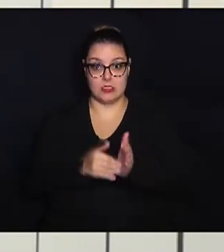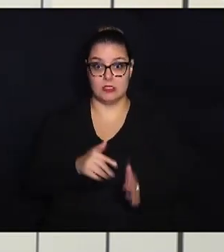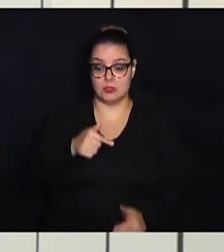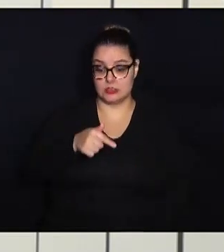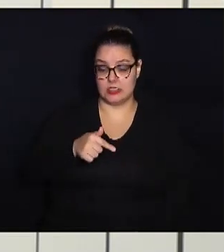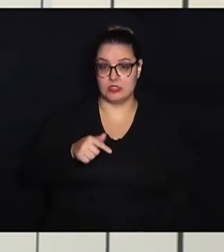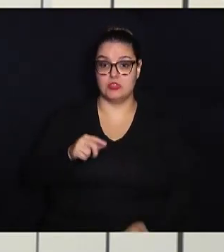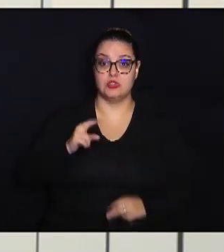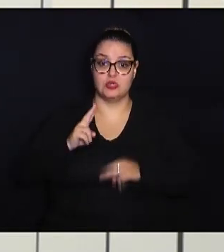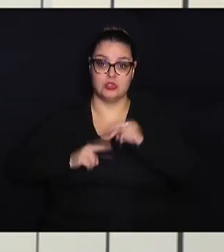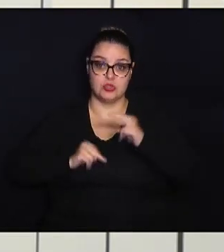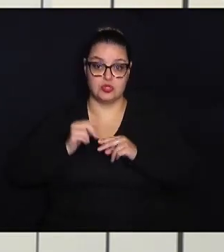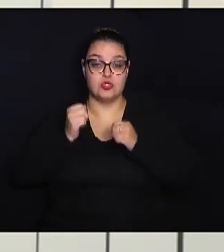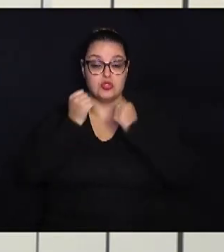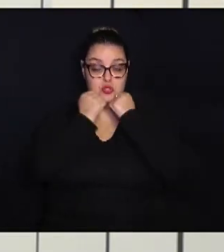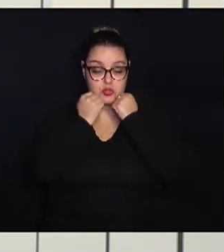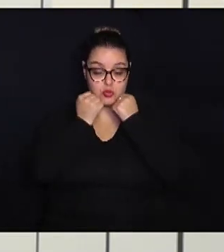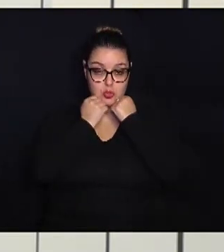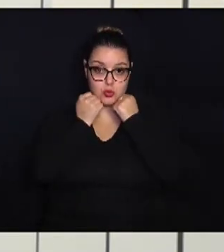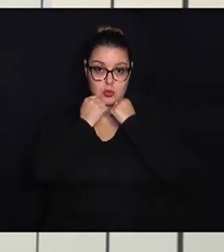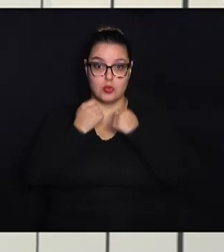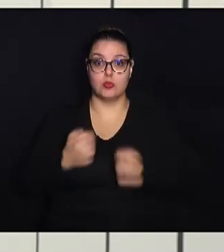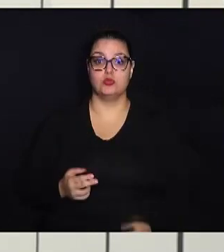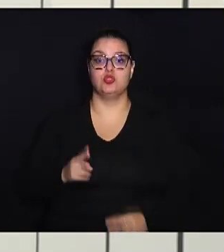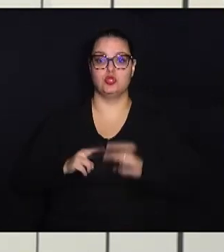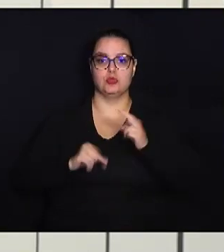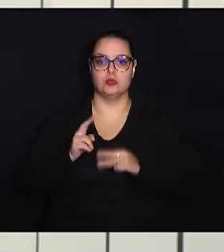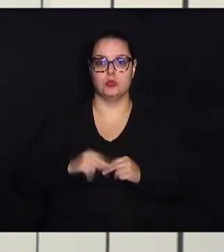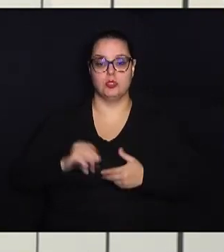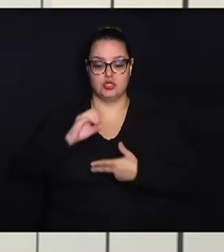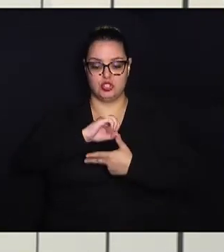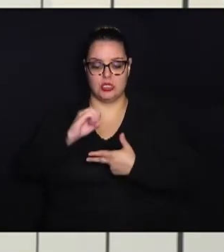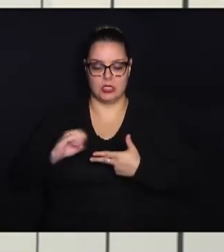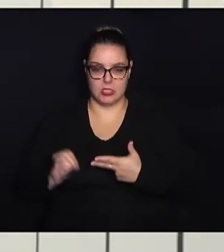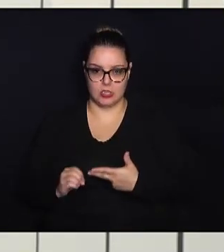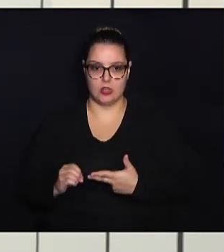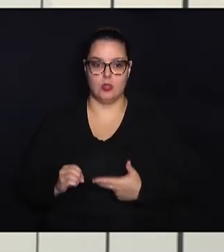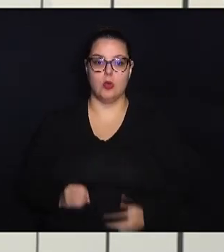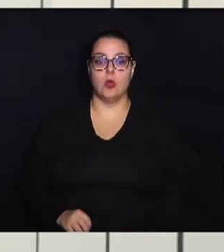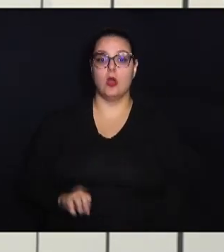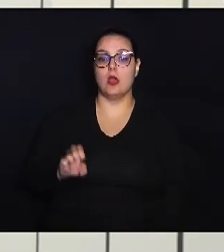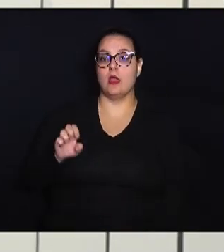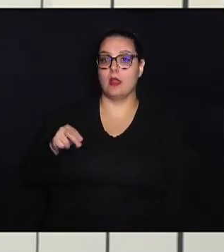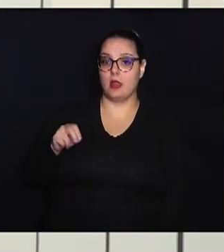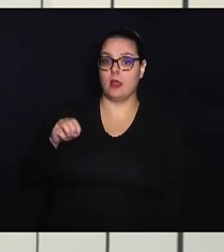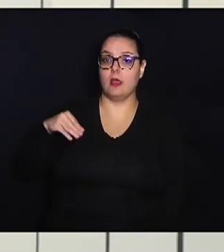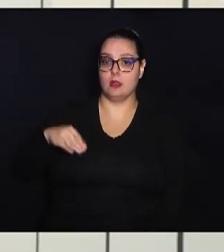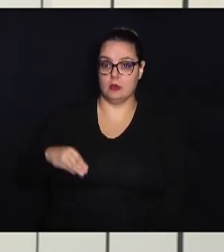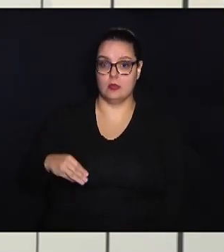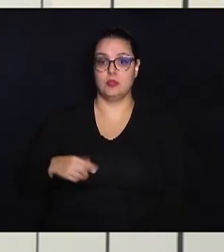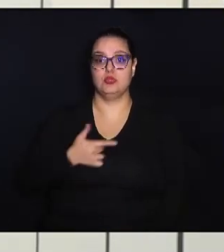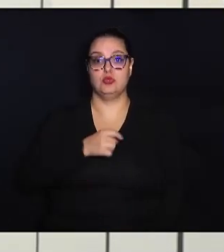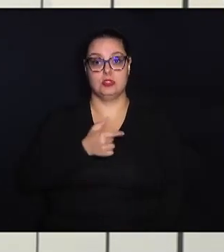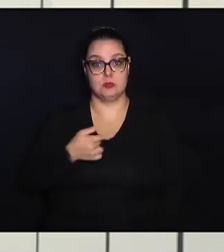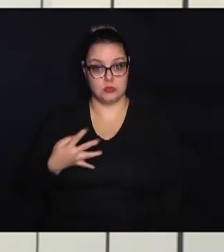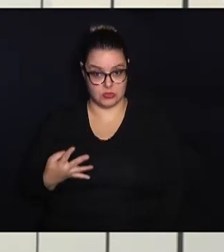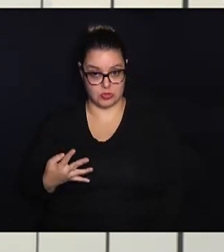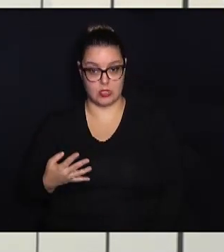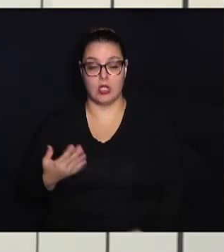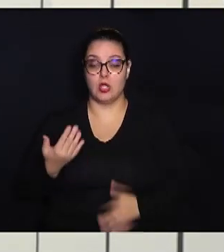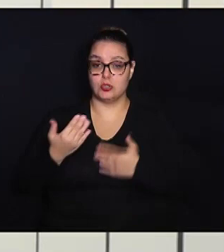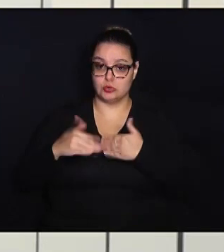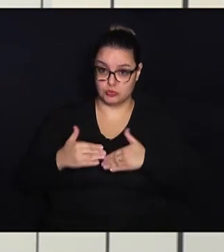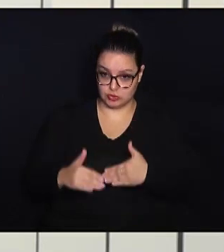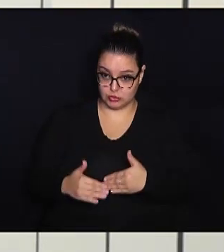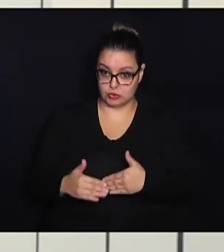de junho o período de inscrições para o Enem o Exame Nacional do Ensino Médio de 2024 as provas